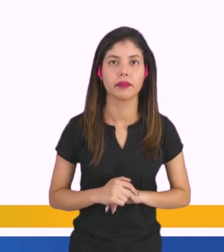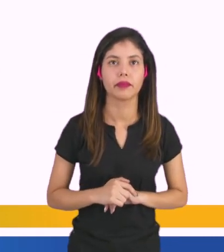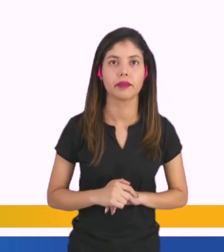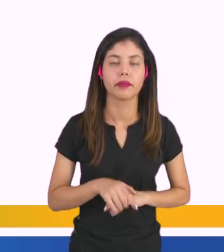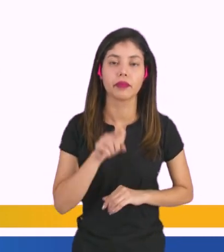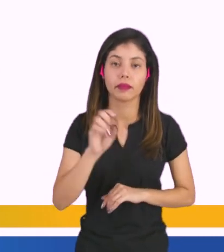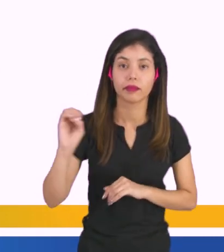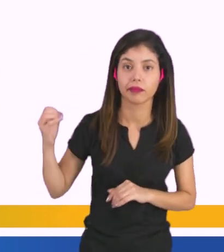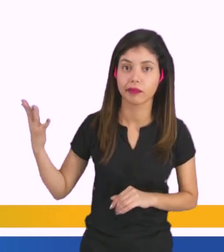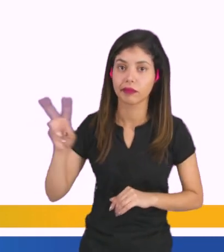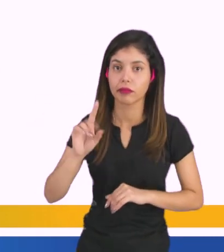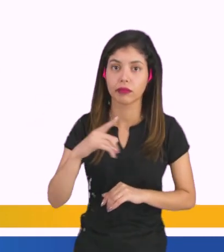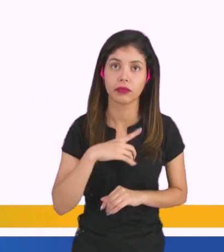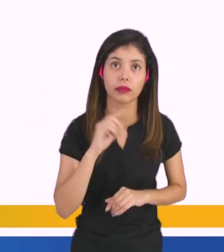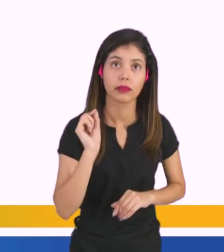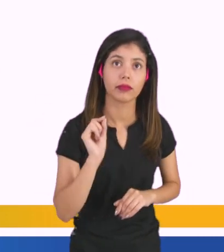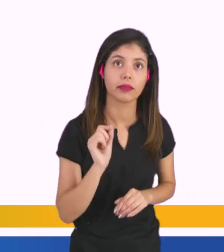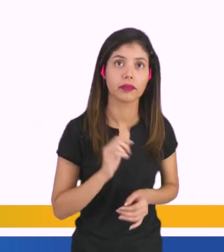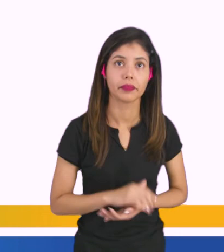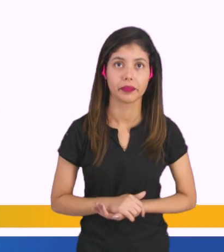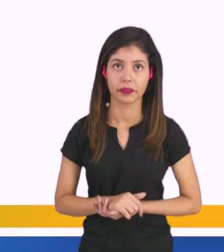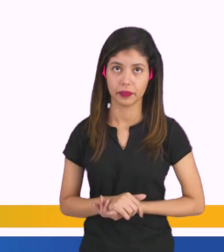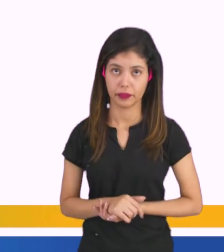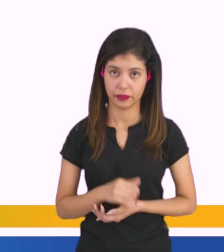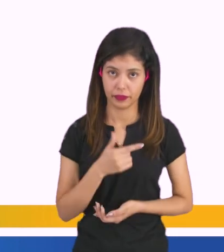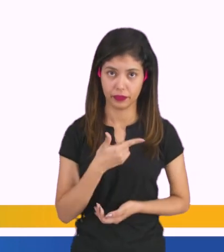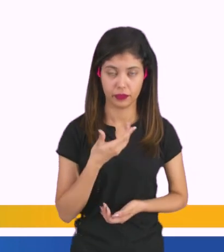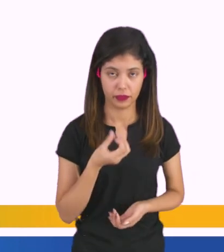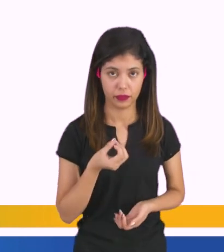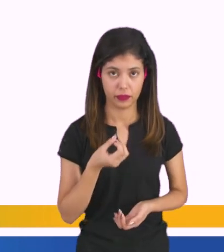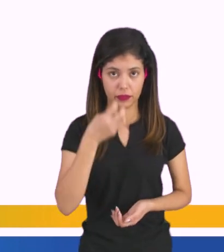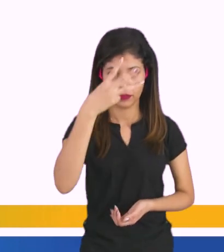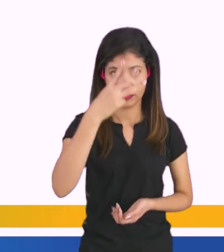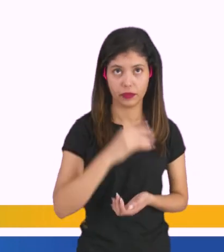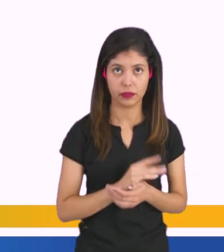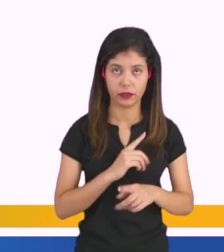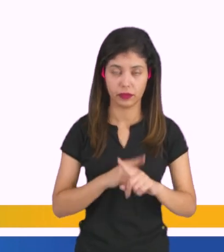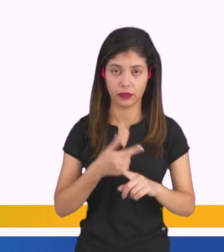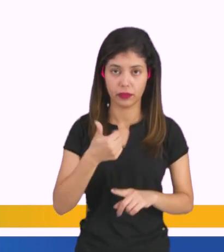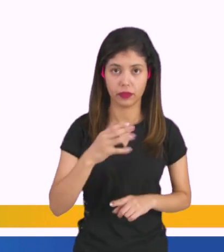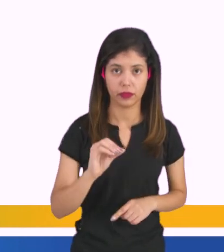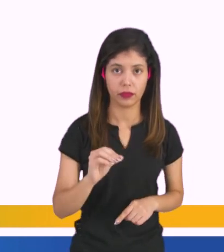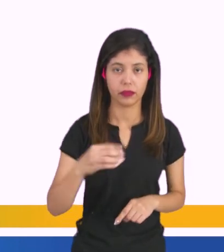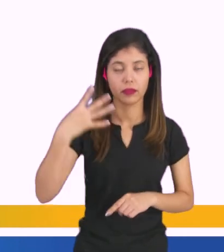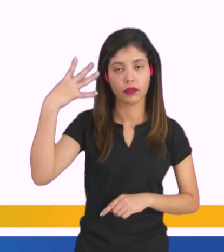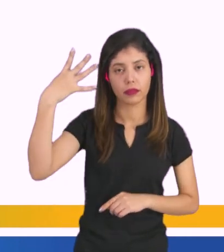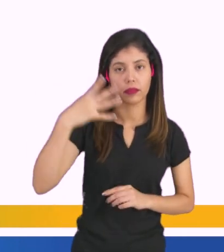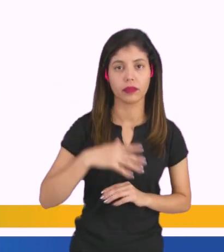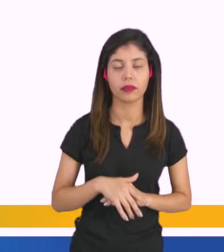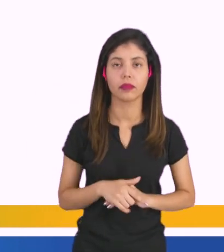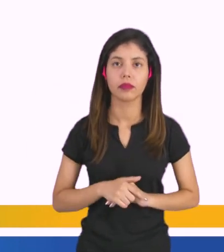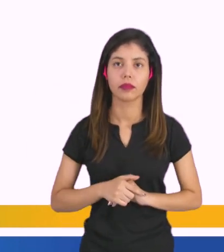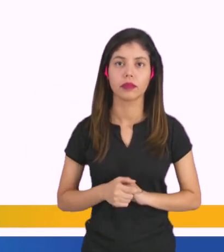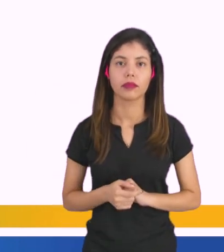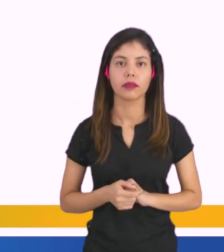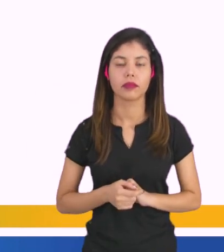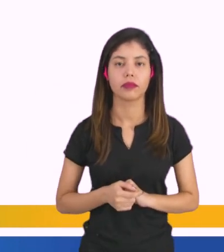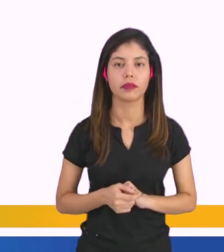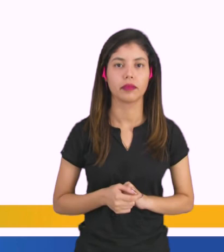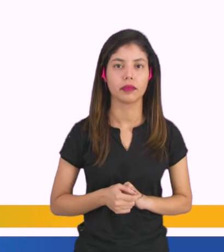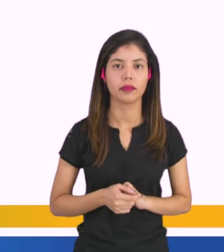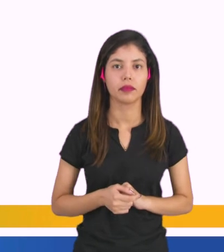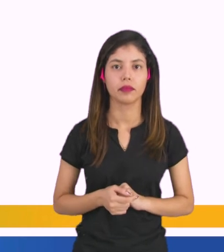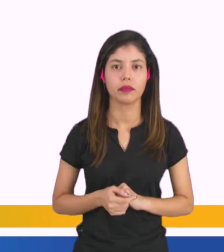nesse caso, nós teremos a seguinte sentença: 26 ao cubo vezes 10 elevado à quarta